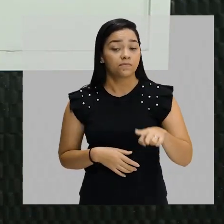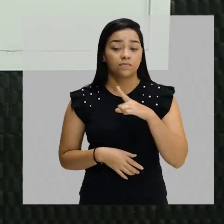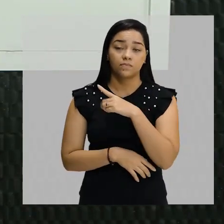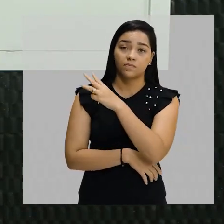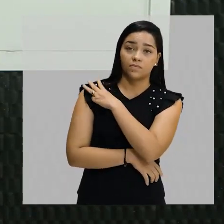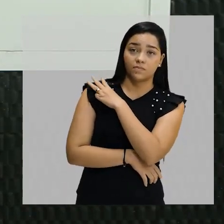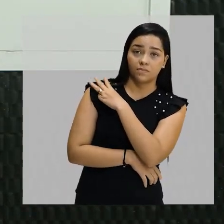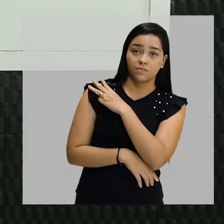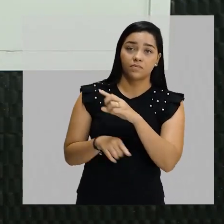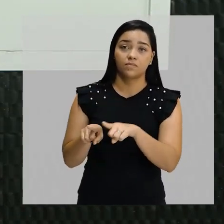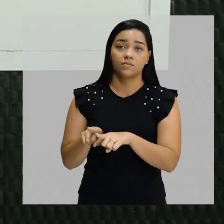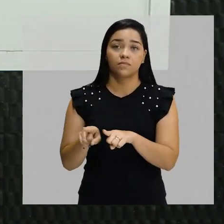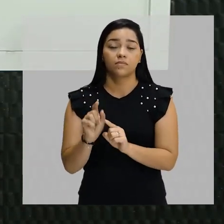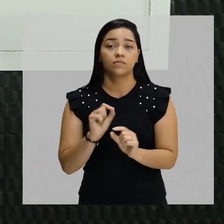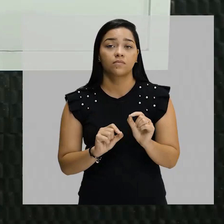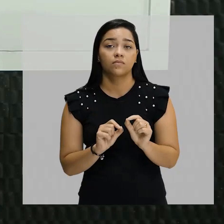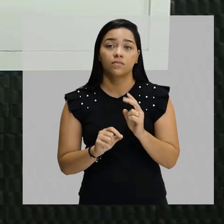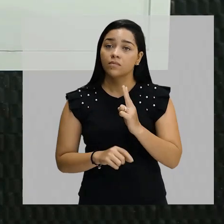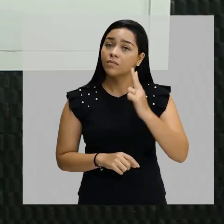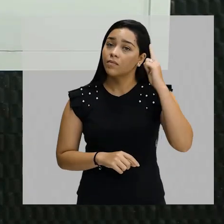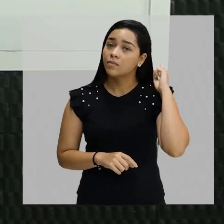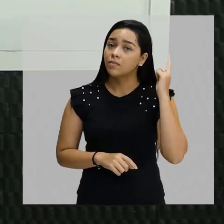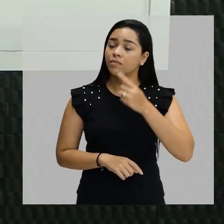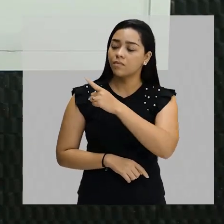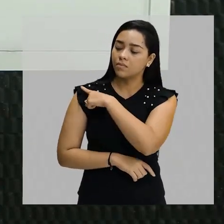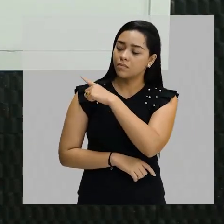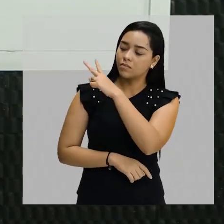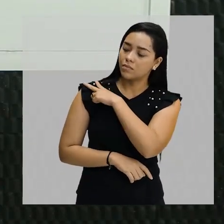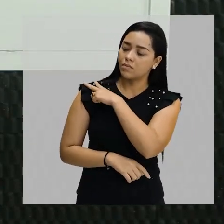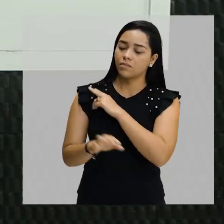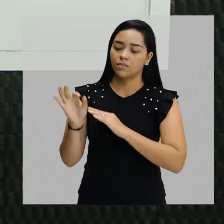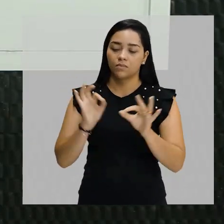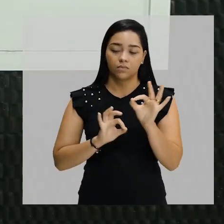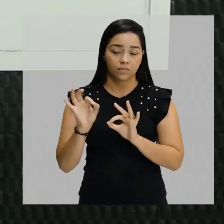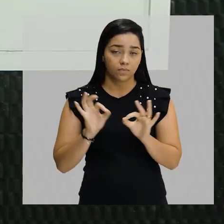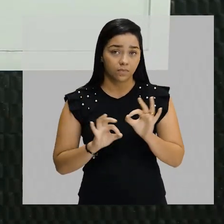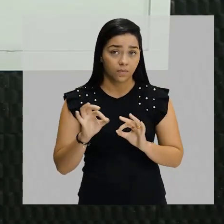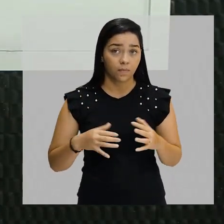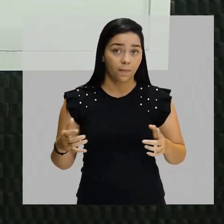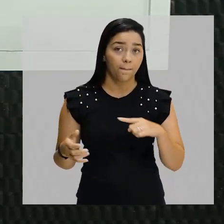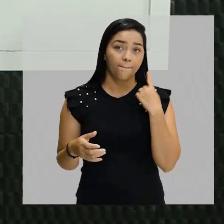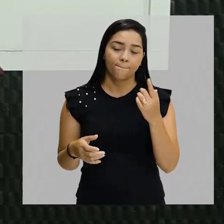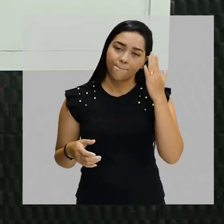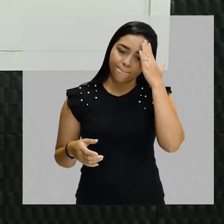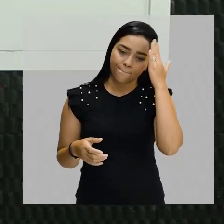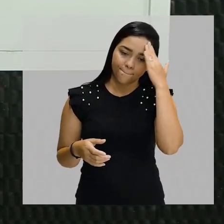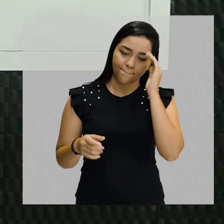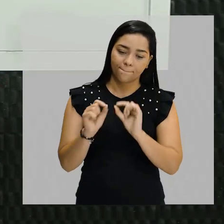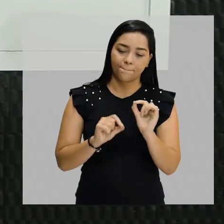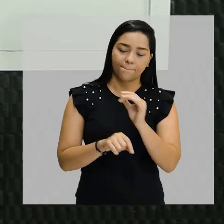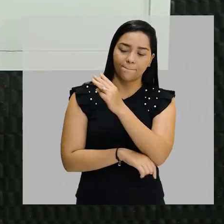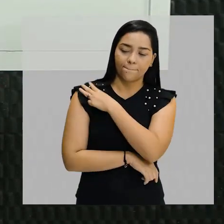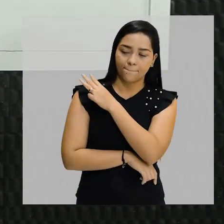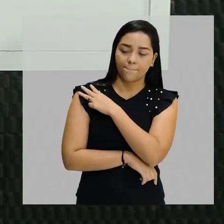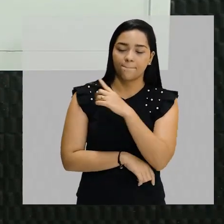o terceiro ano você que vai fazer o vestibular você que faz o segundo primeiro está se preparando obviamente a gente sempre entende que você no ensino médio